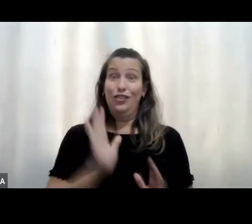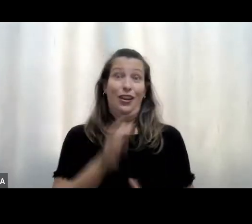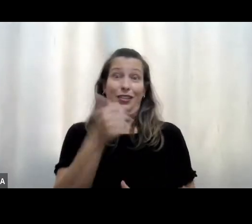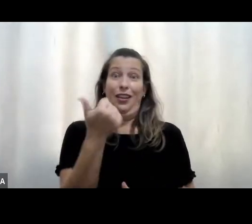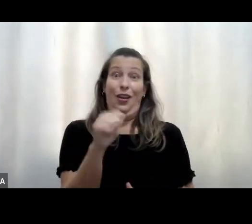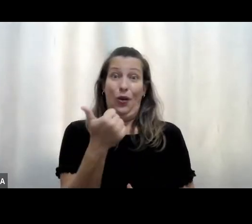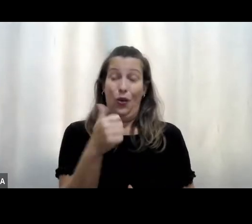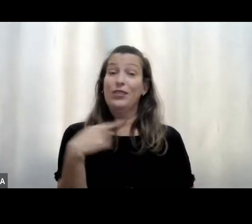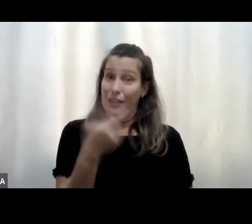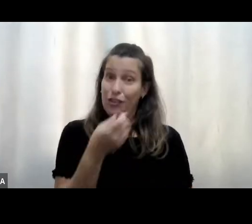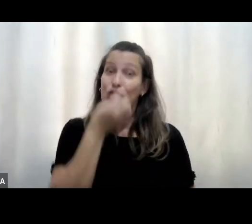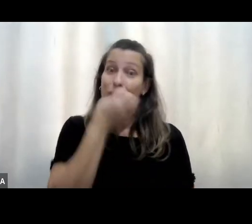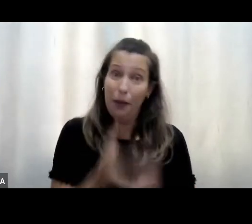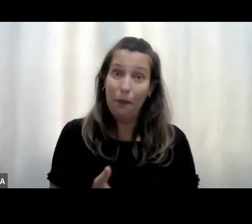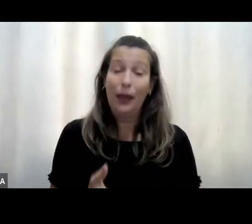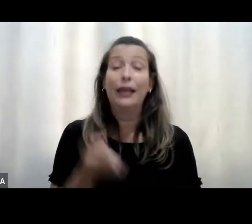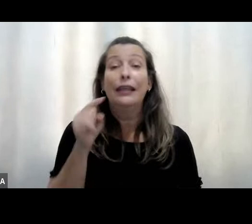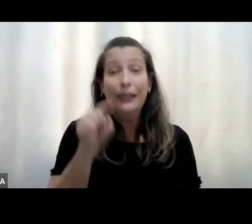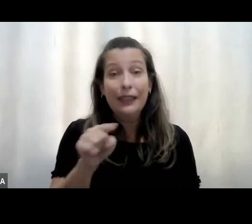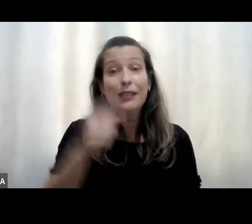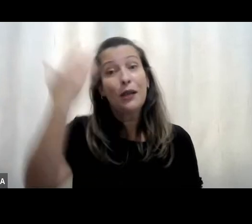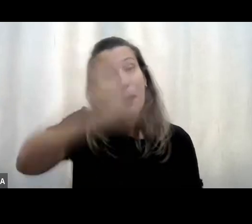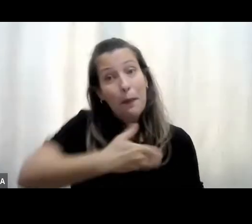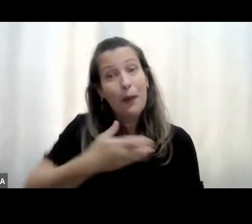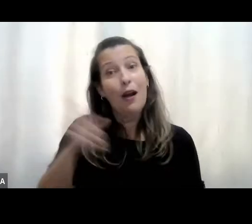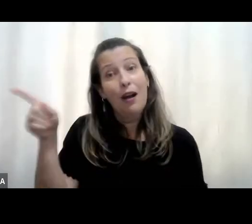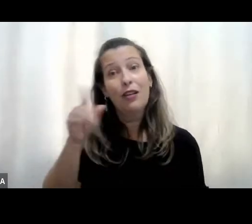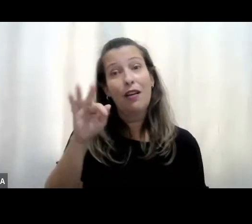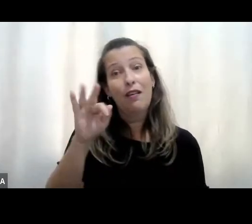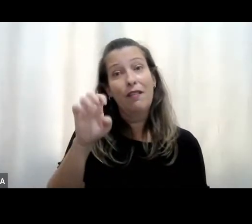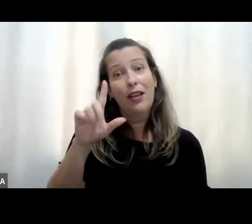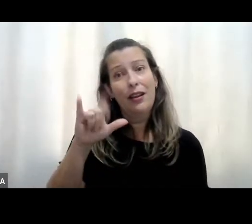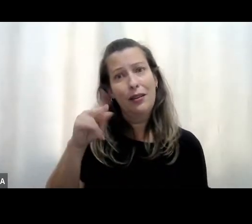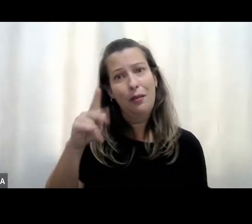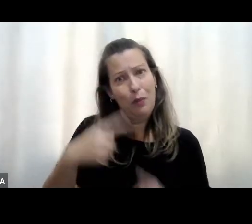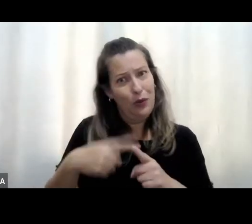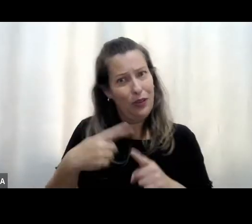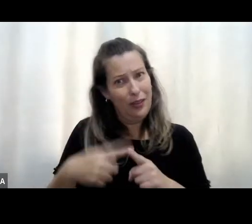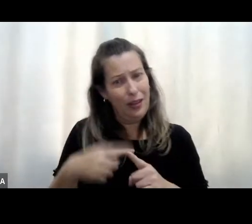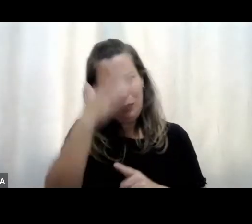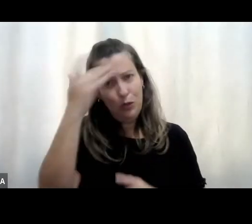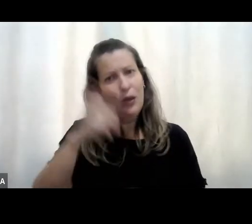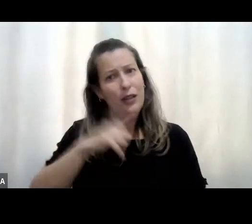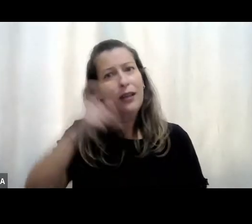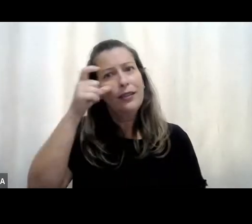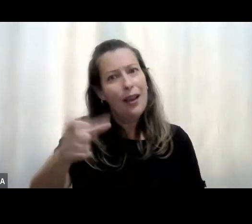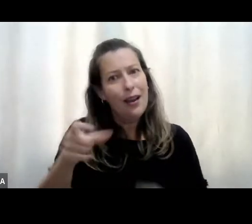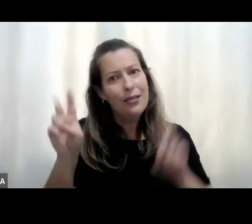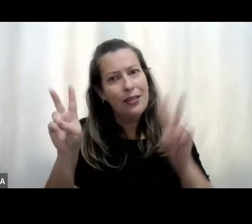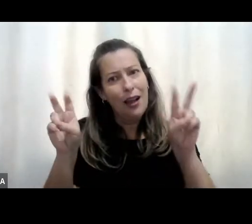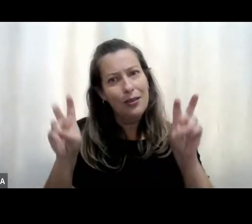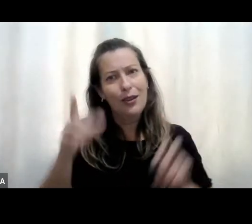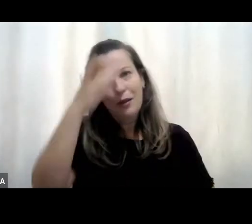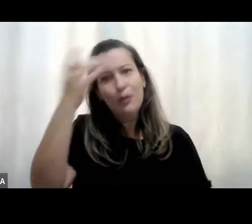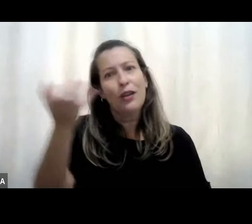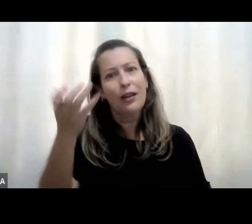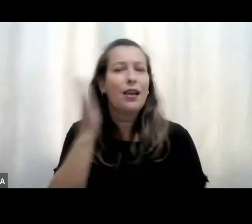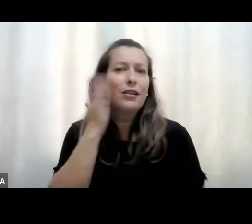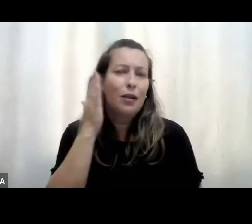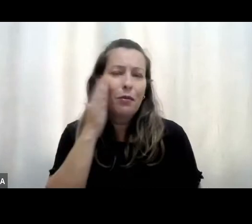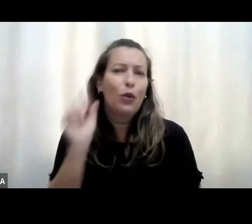estamos bem. E isso é uma prova do que o Felipe falou, de que as pessoas estão interessadas nesses assuntos. Elas querem saber o que está sendo